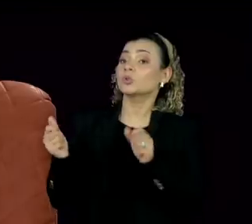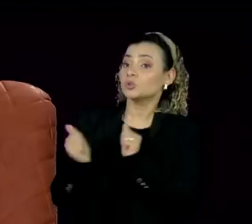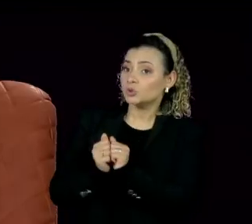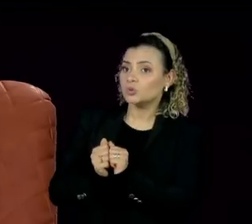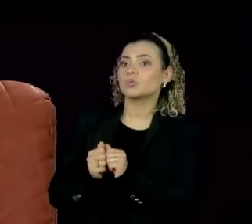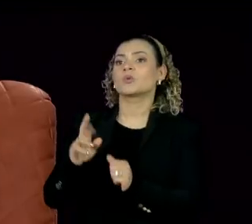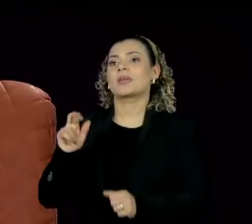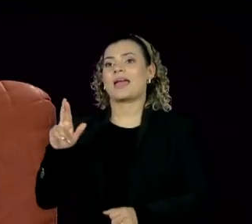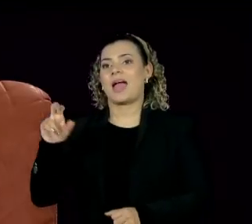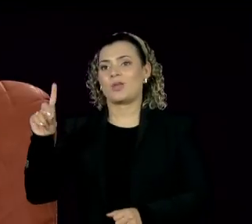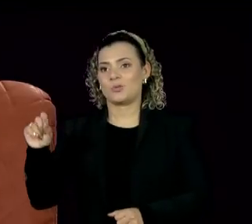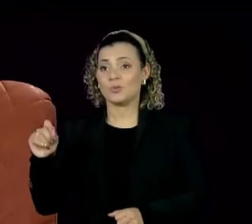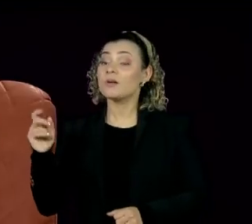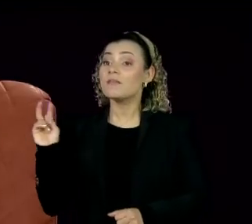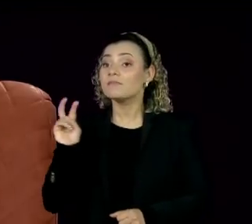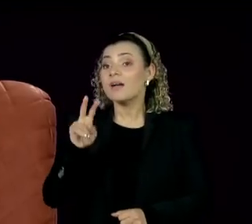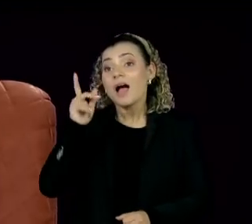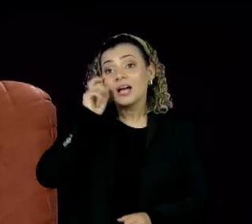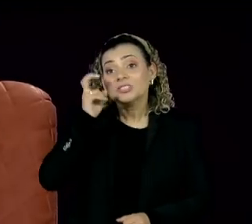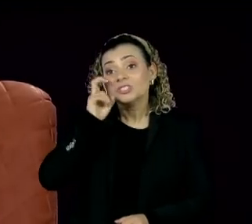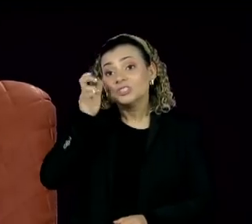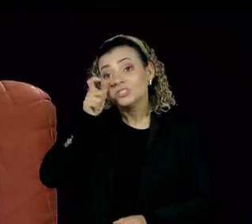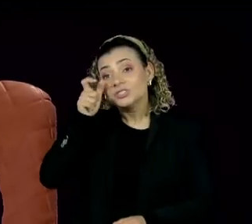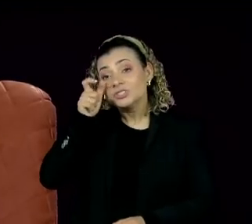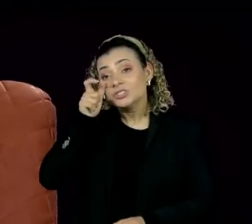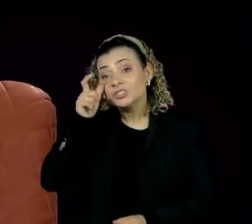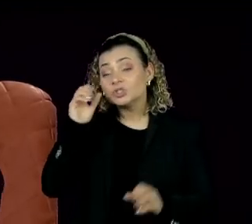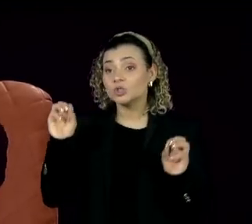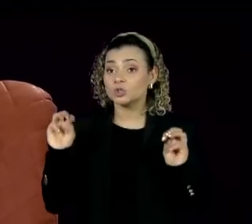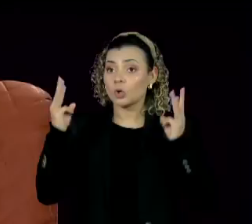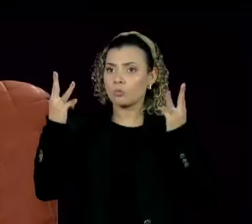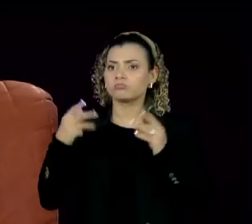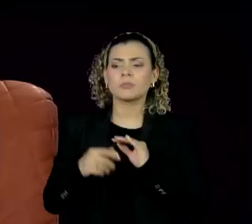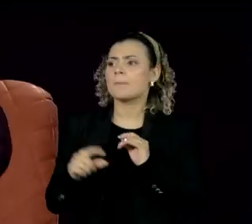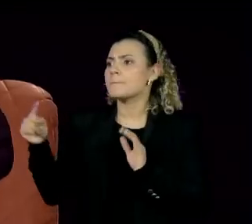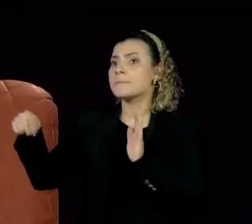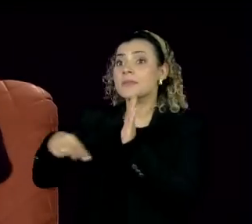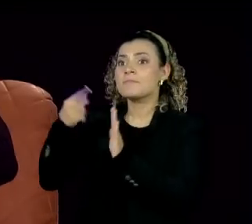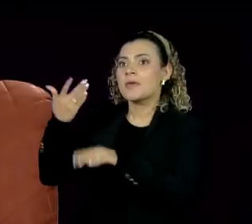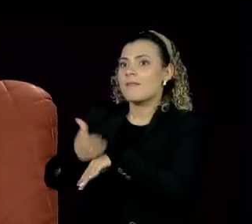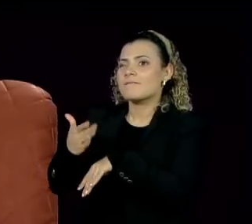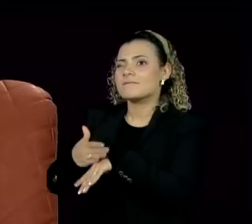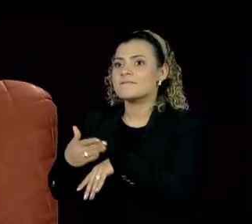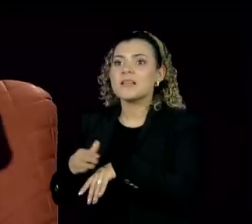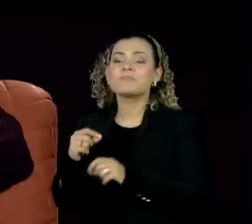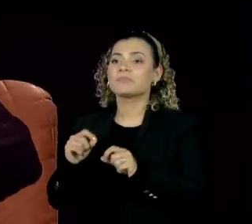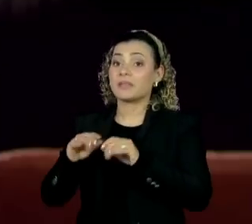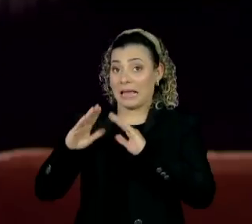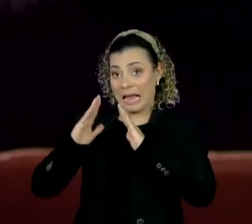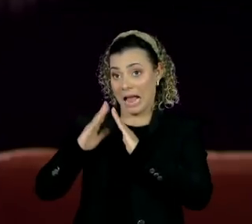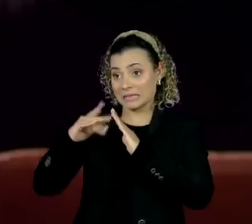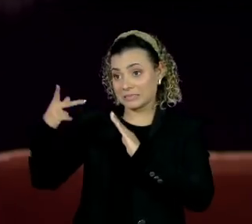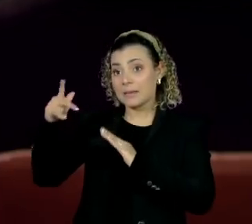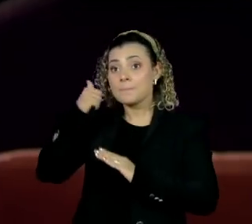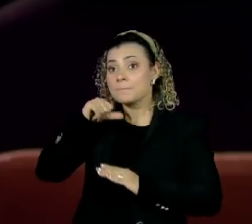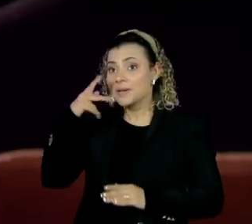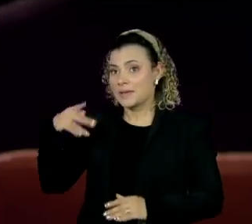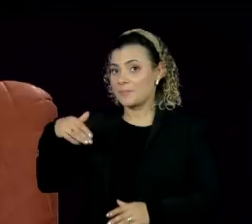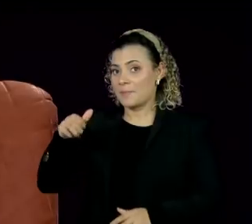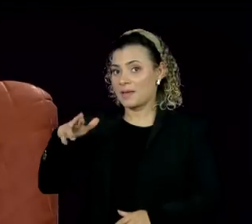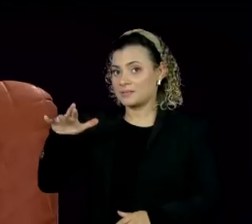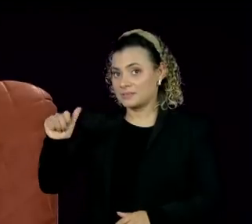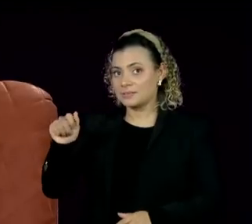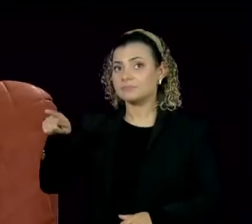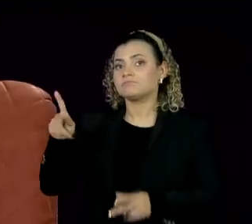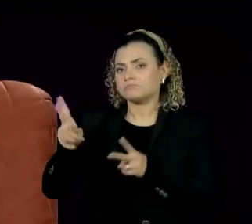Nota Vermelha, e aí fizemos o primeiro ensaio. Ai, Fernanda, que bom! O ensaio era na casa da mãe da Márcia,